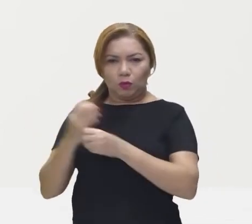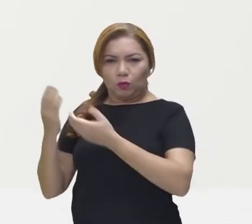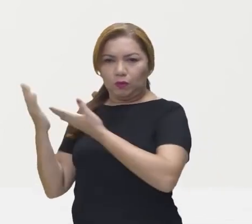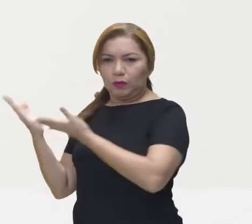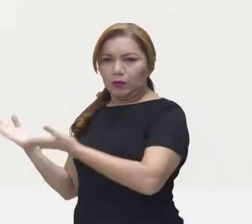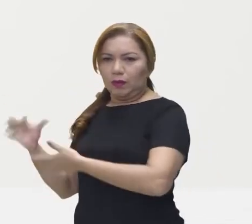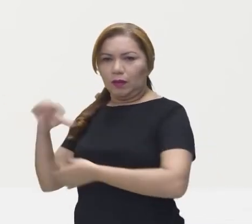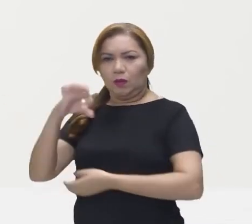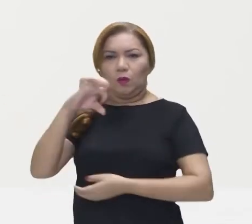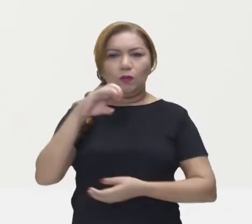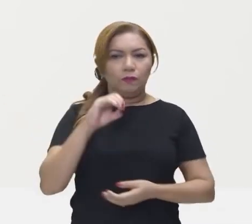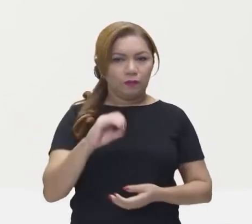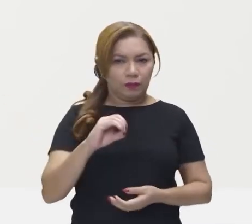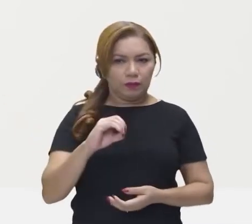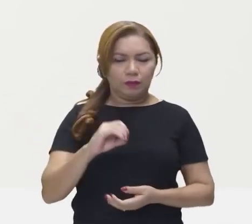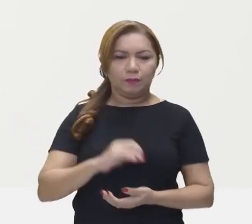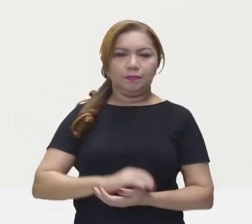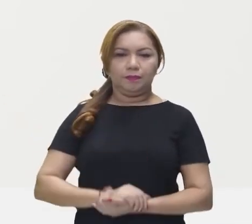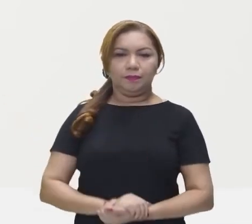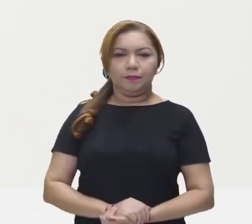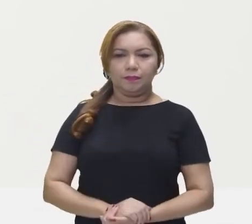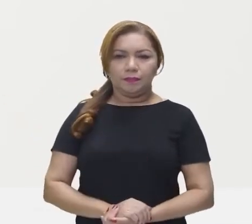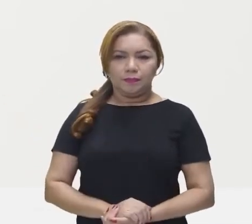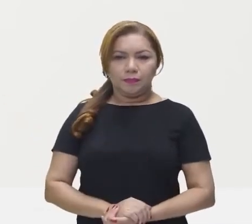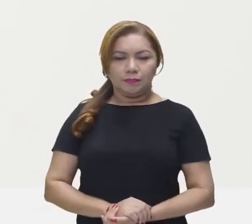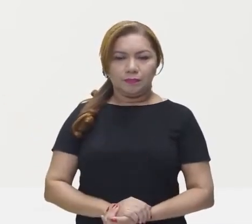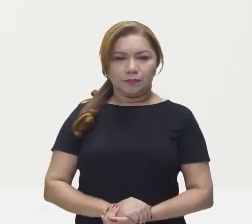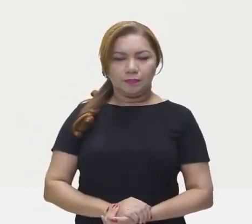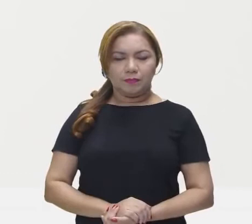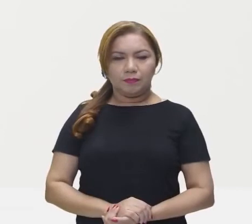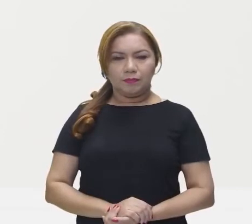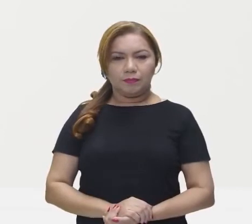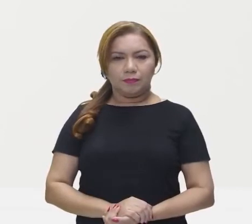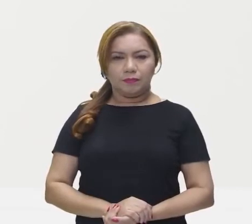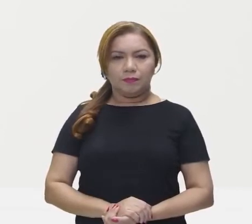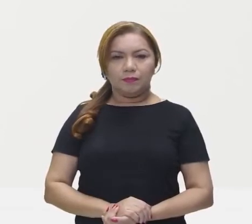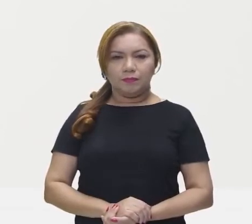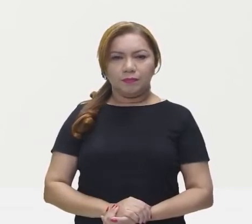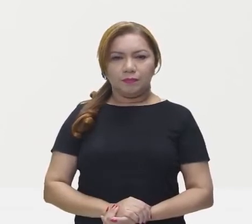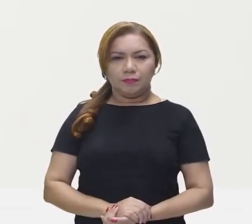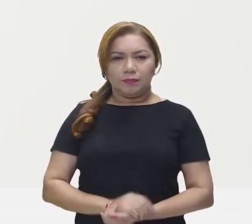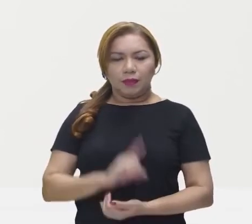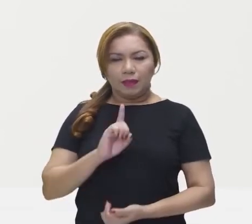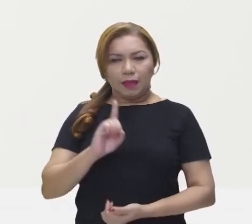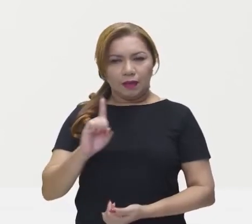mais 30 mais 30, 90 metros. Cada um iria percorrer